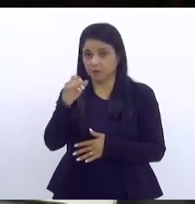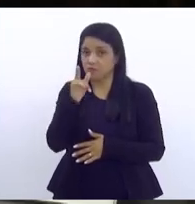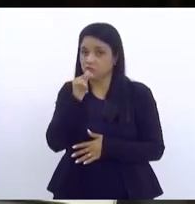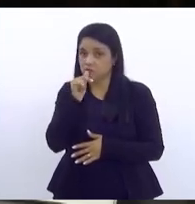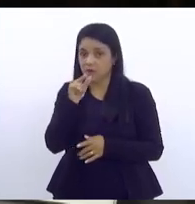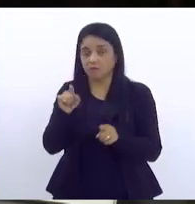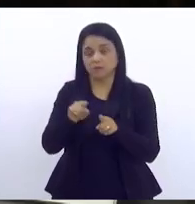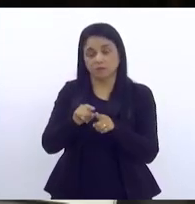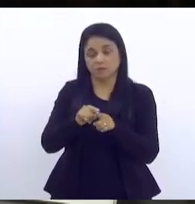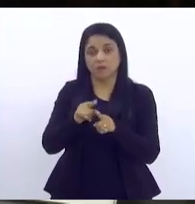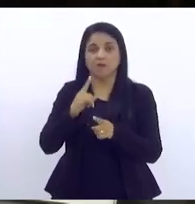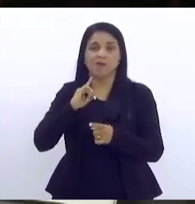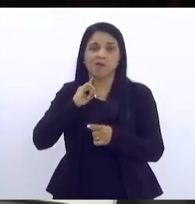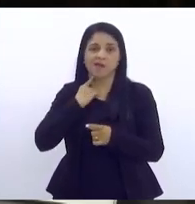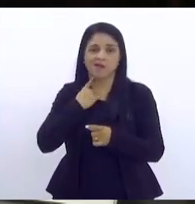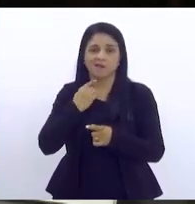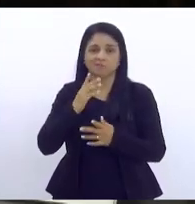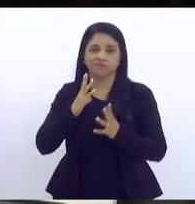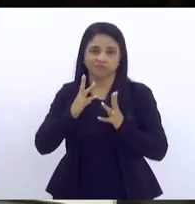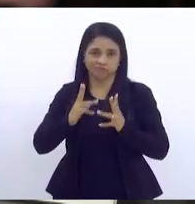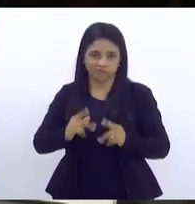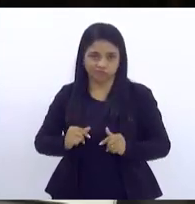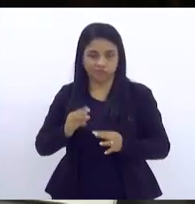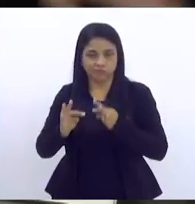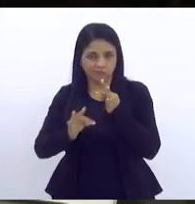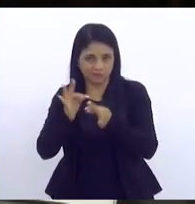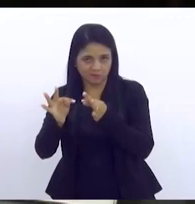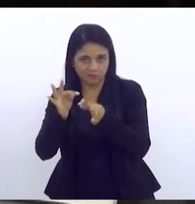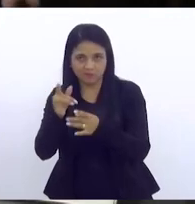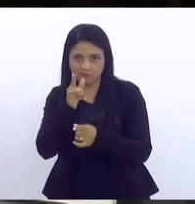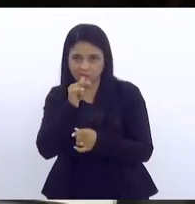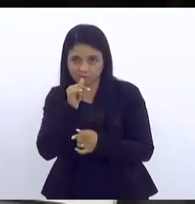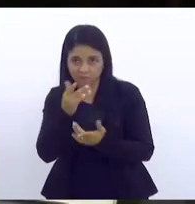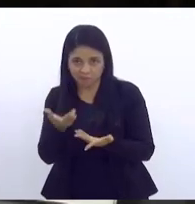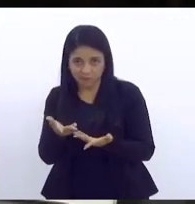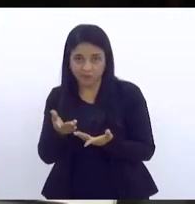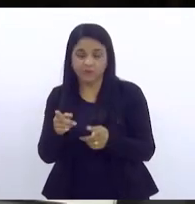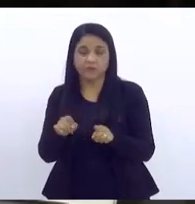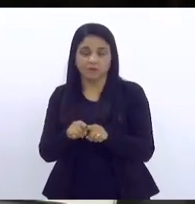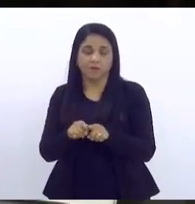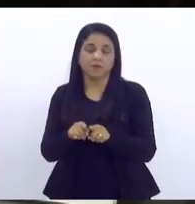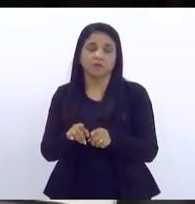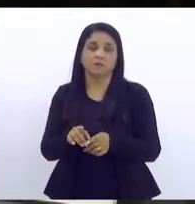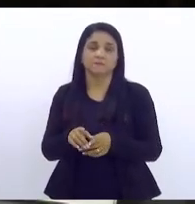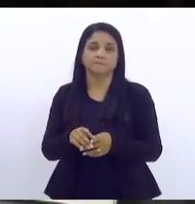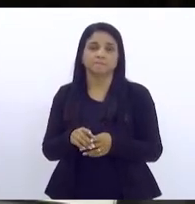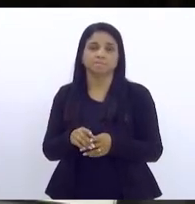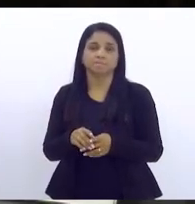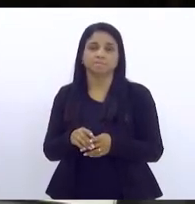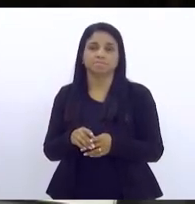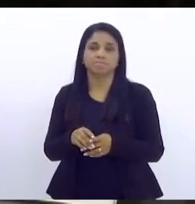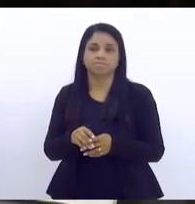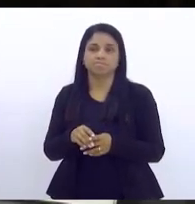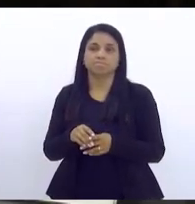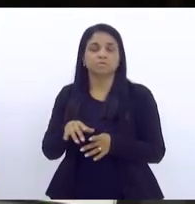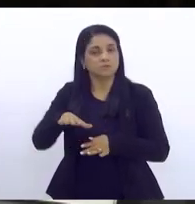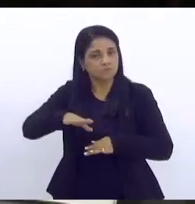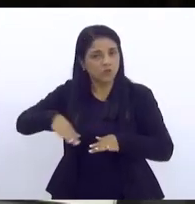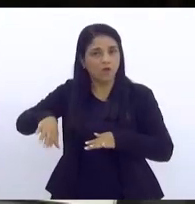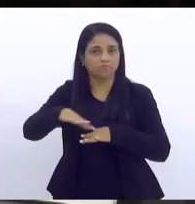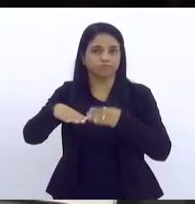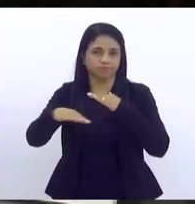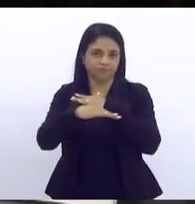esgoto coletado e tratado nas áreas urbanizadas inclusive aglomerados eh eh mas que já sejam